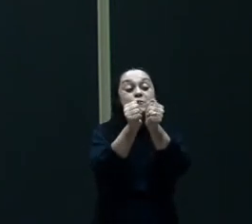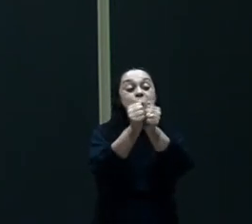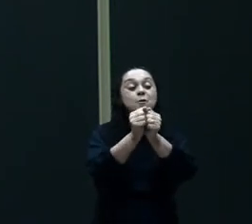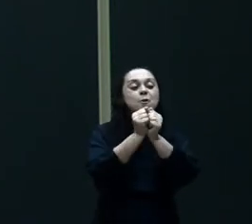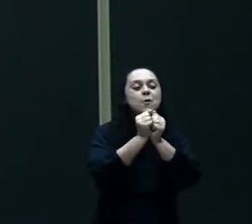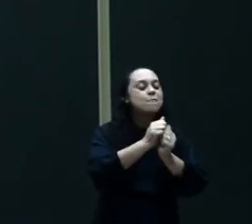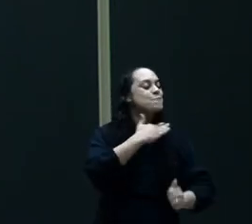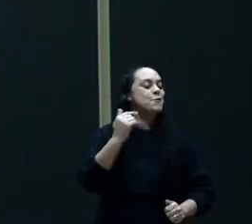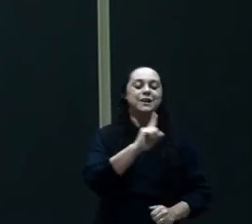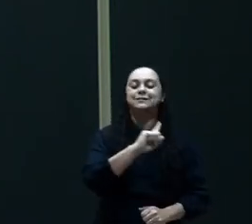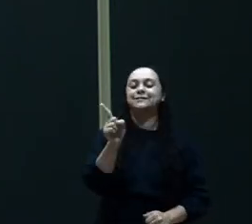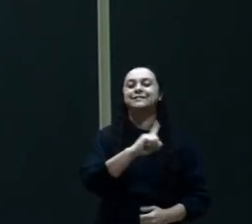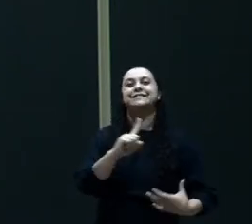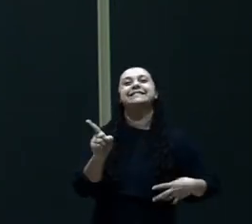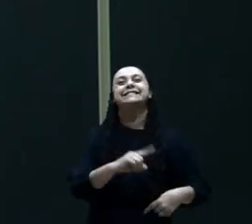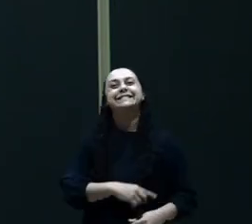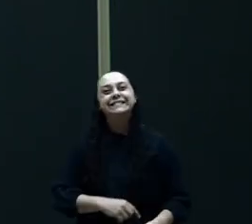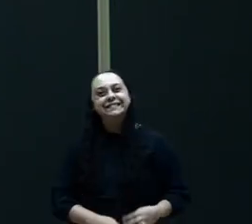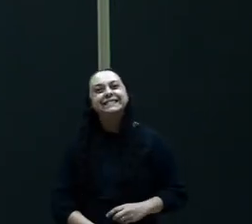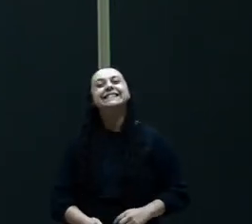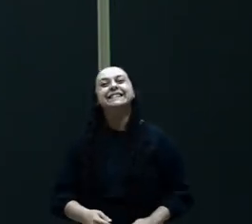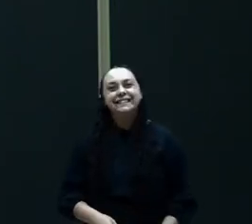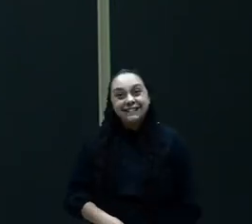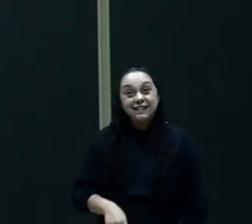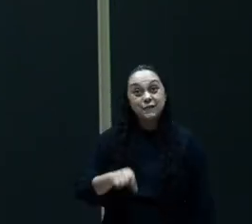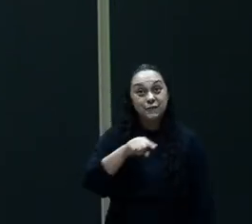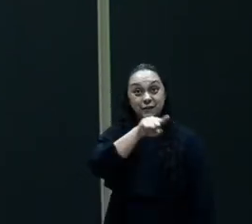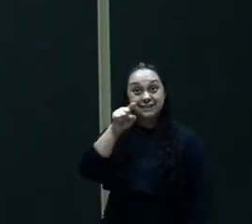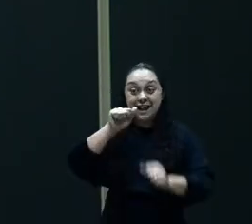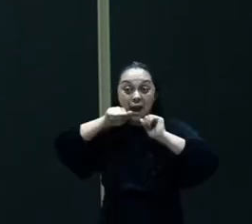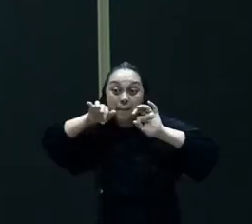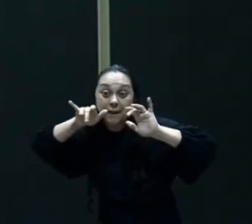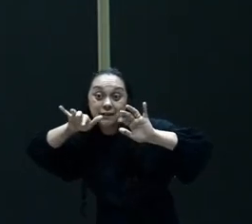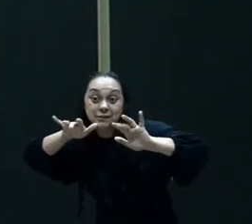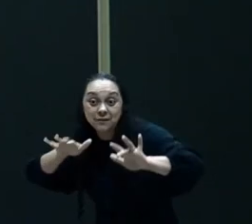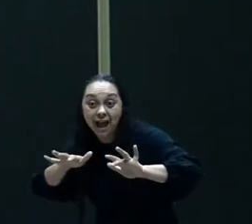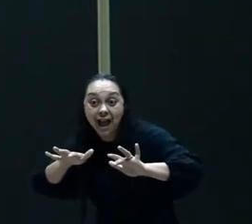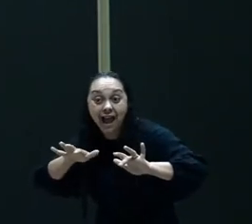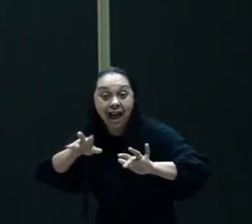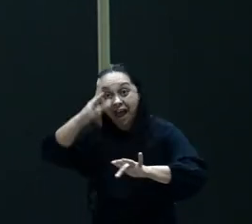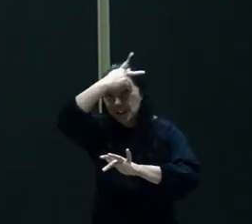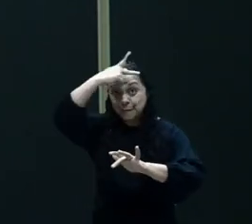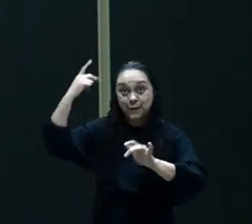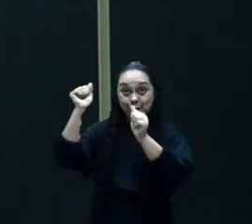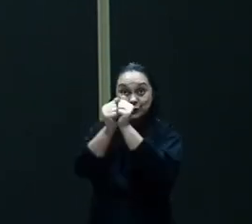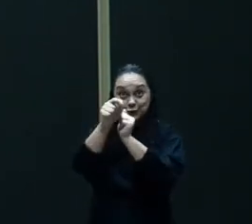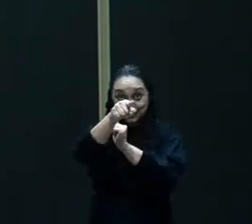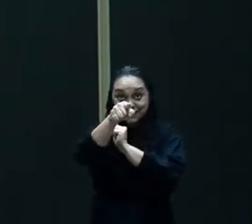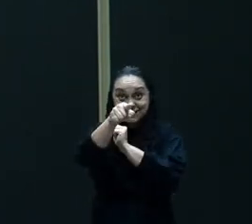ninguém como é bom andar com gente que tem promessa como é bom andar com gente que